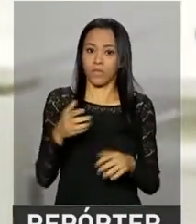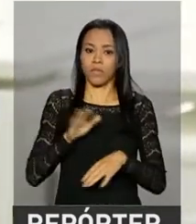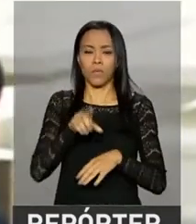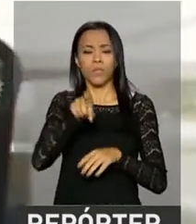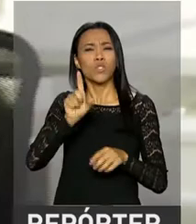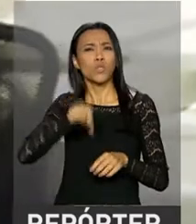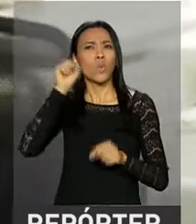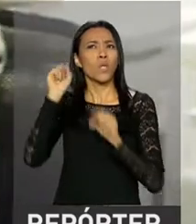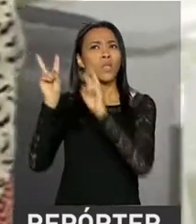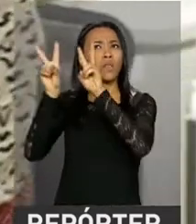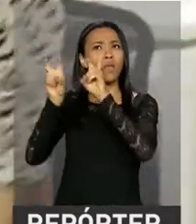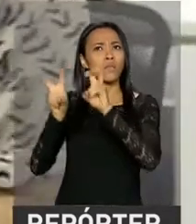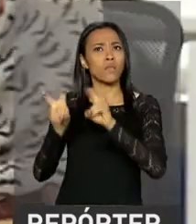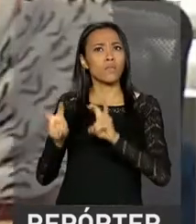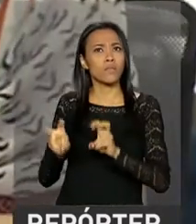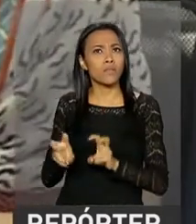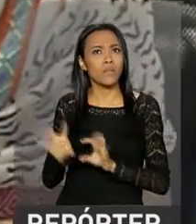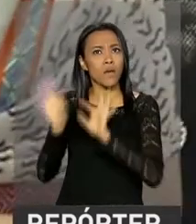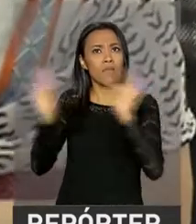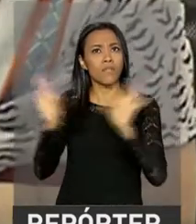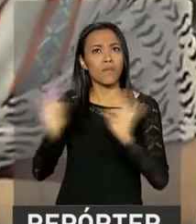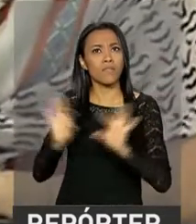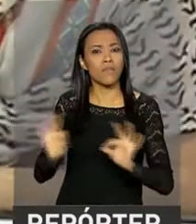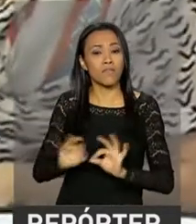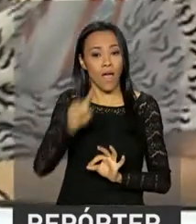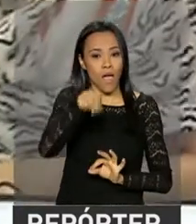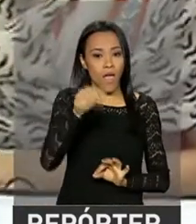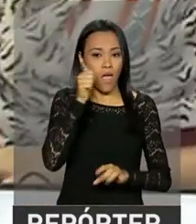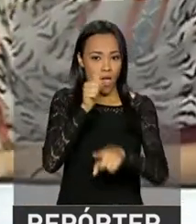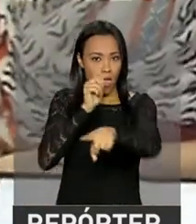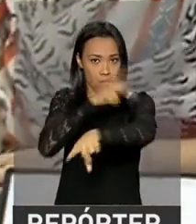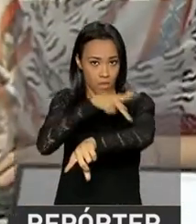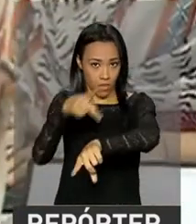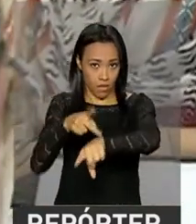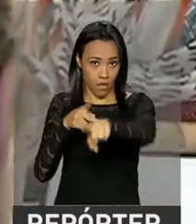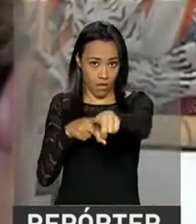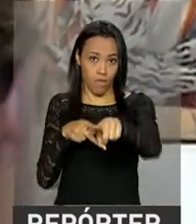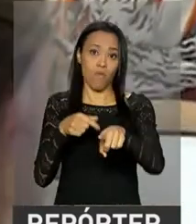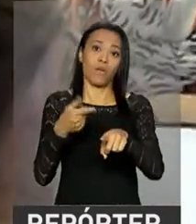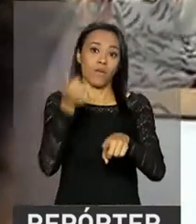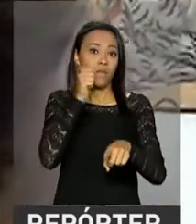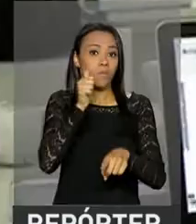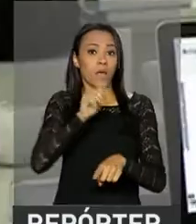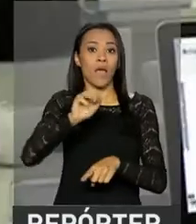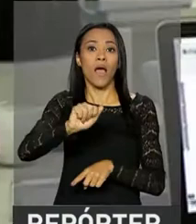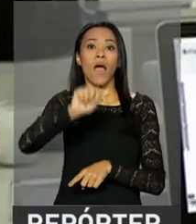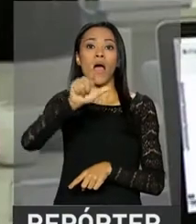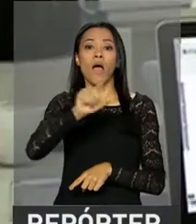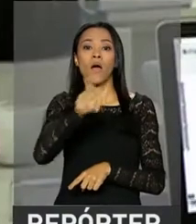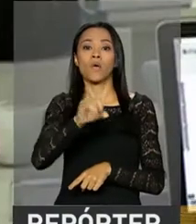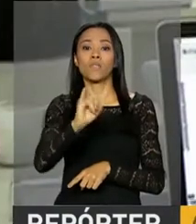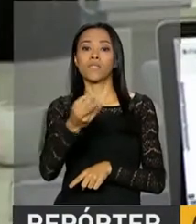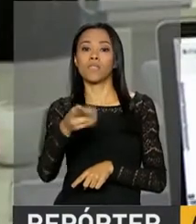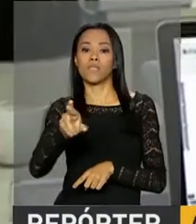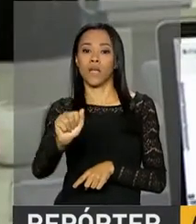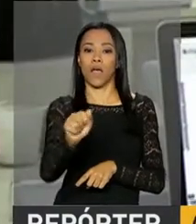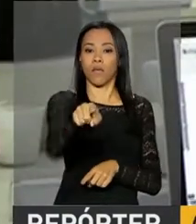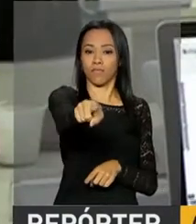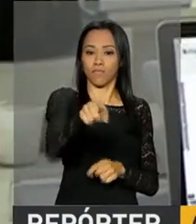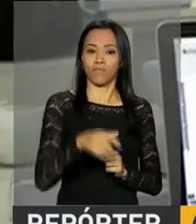temas ea elaboração das frases é a pedagoga e especialista em finanças alzira silva se você é